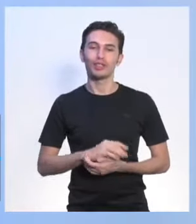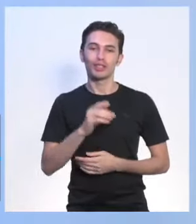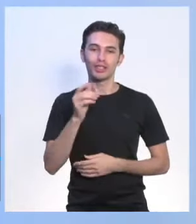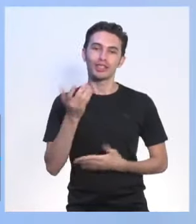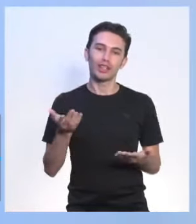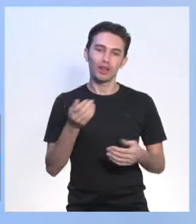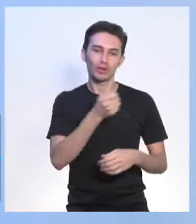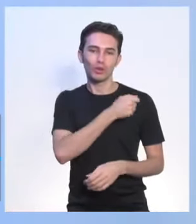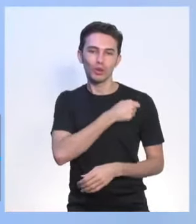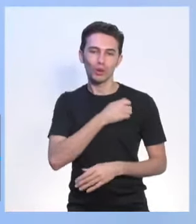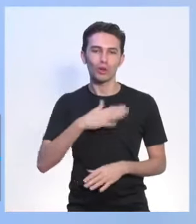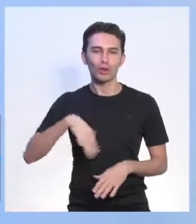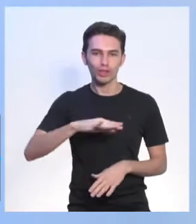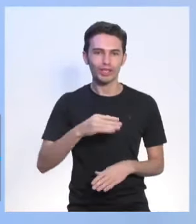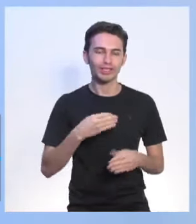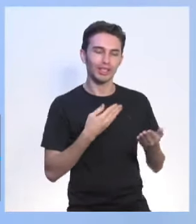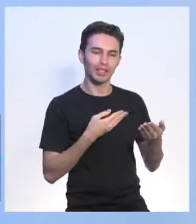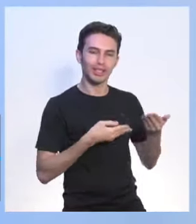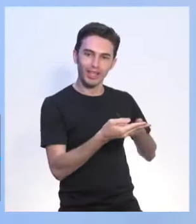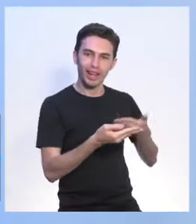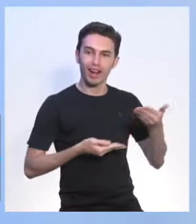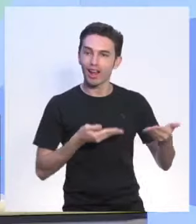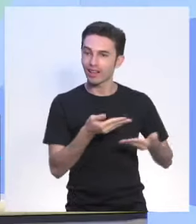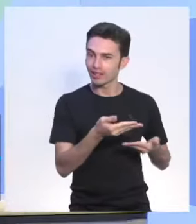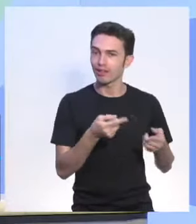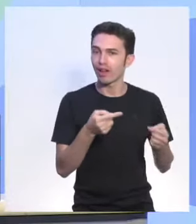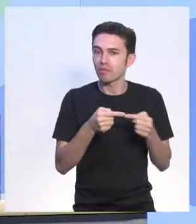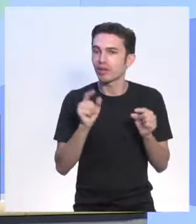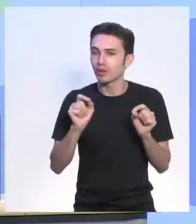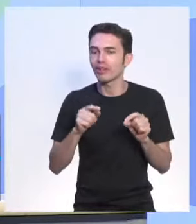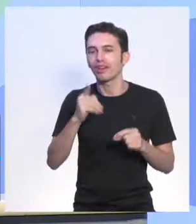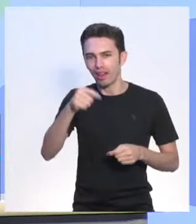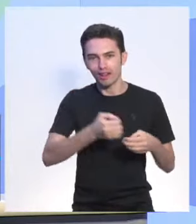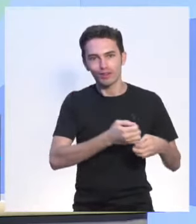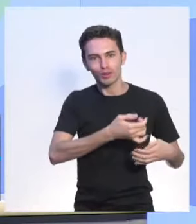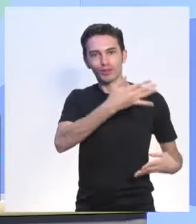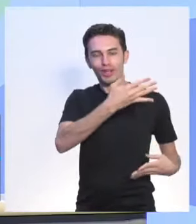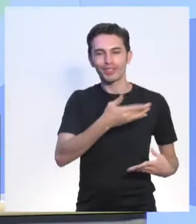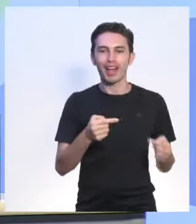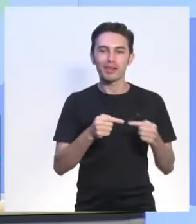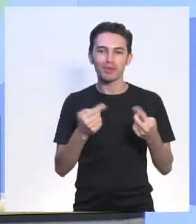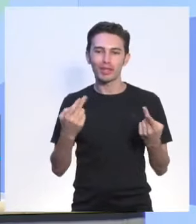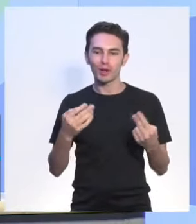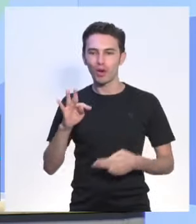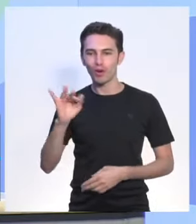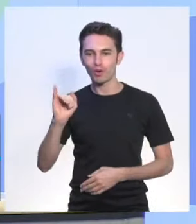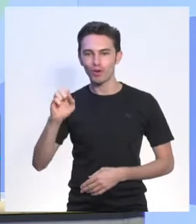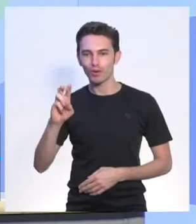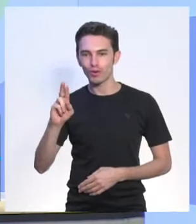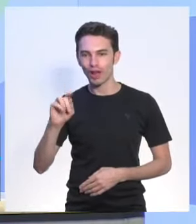quando tem interação, né, Ed, Ah. a gente não lê a resposta do Daqui a pessoal? pouco você tem que fazer que nem o Faustão. Então, somos aqui